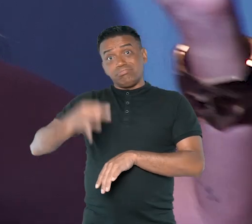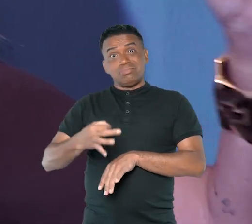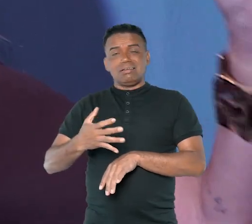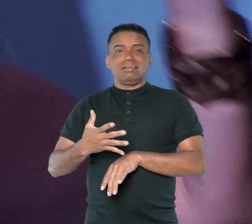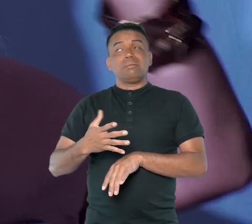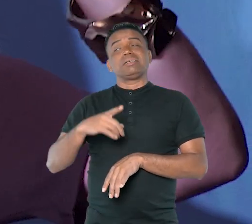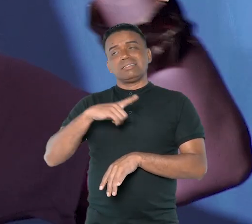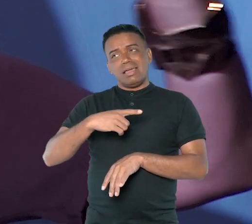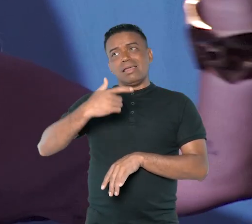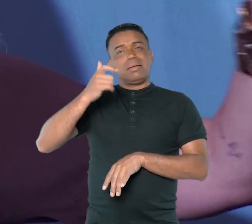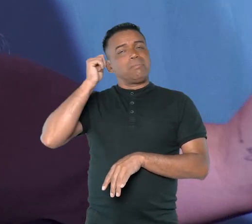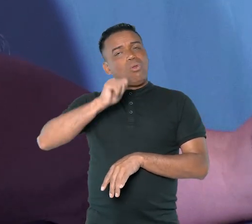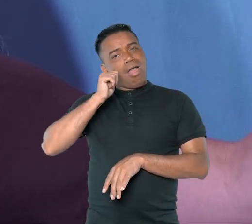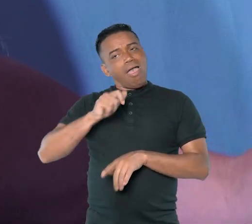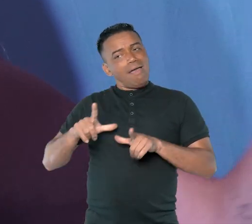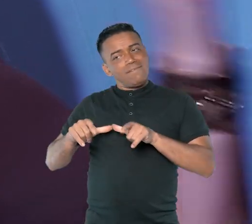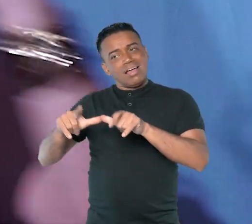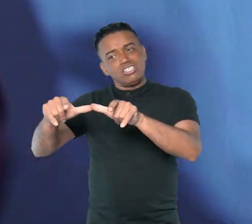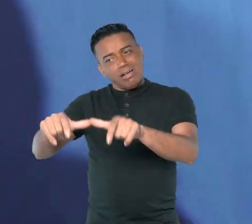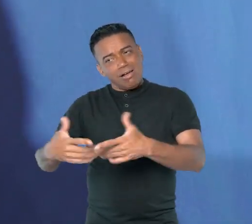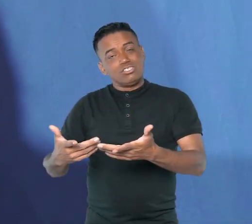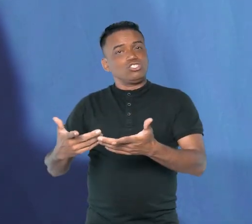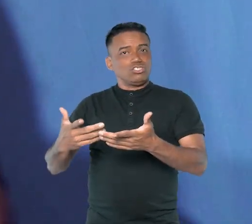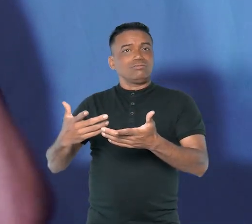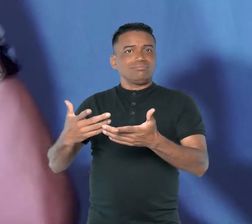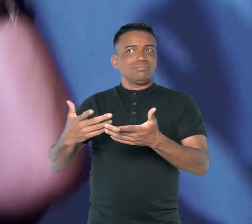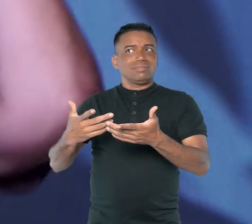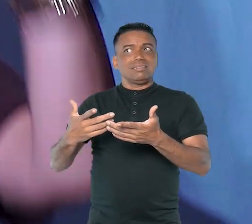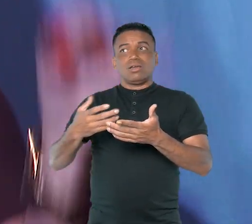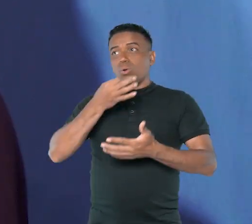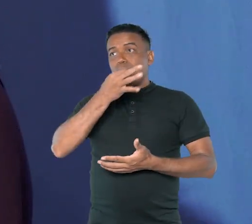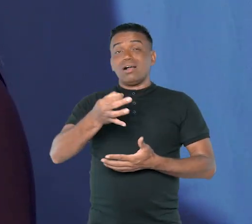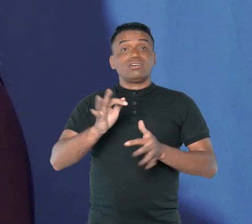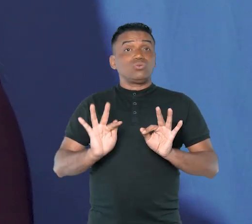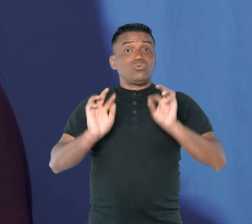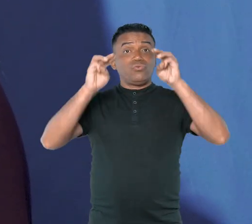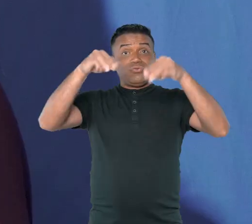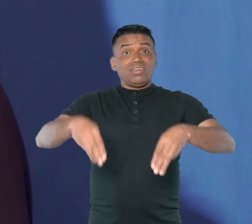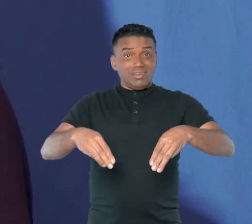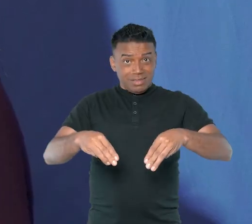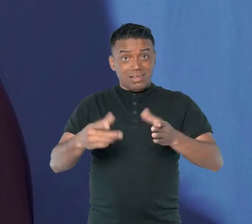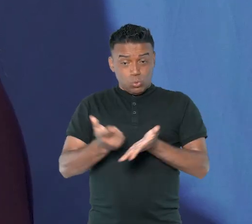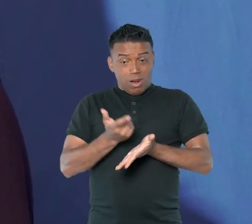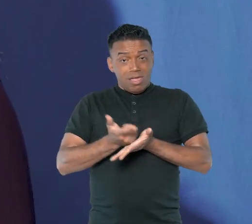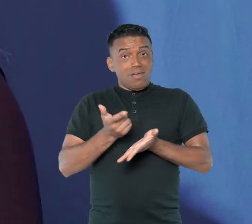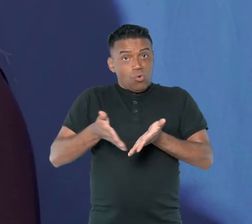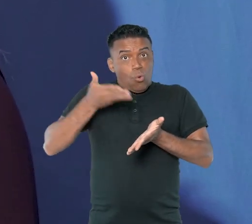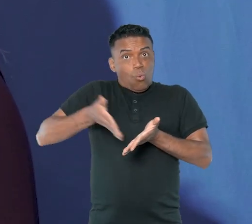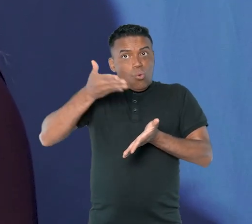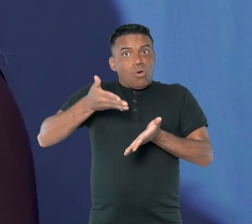uma viajante, de uma autora viajante, que eu acho que, sobretudo no final do livro,